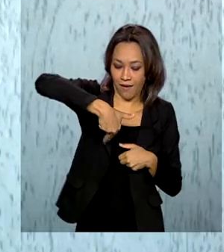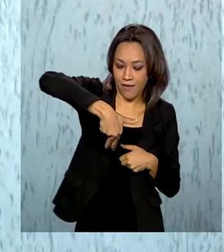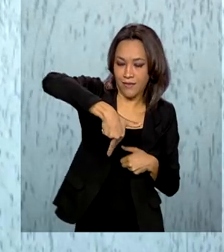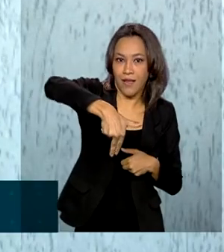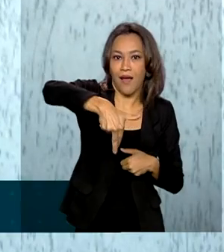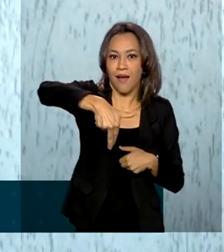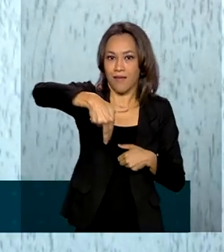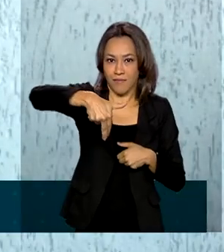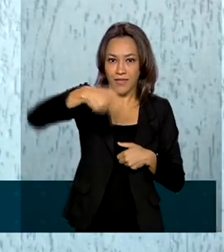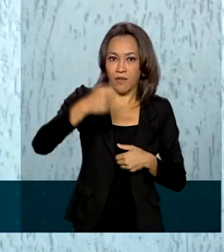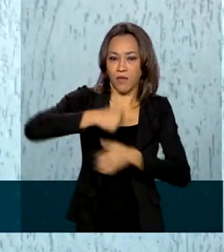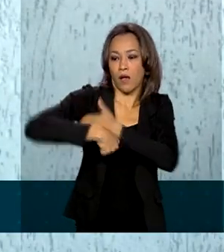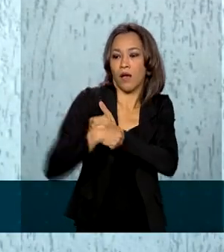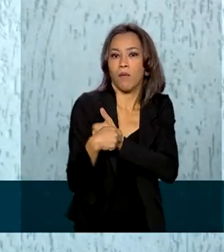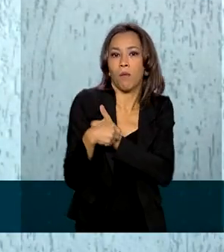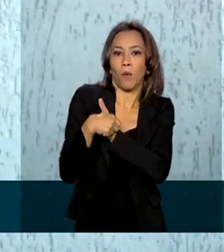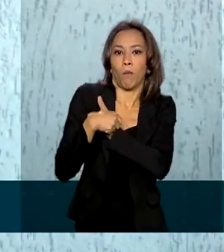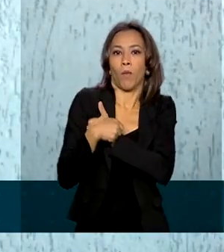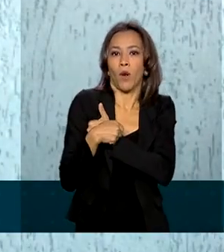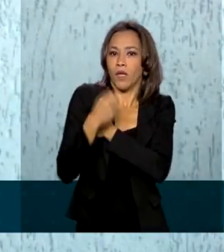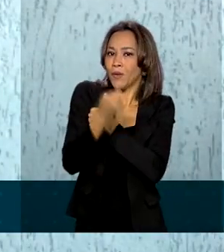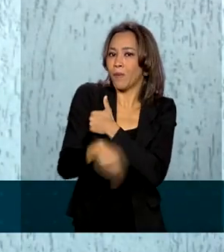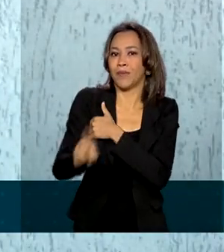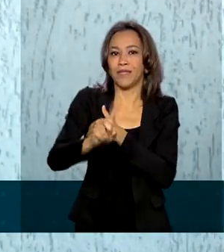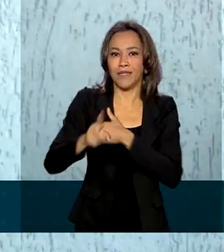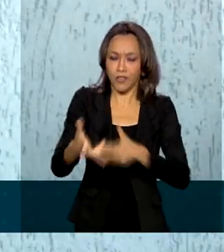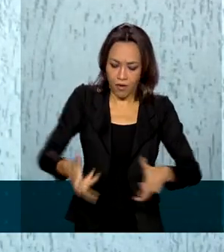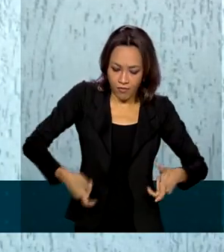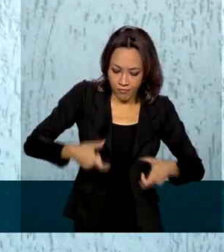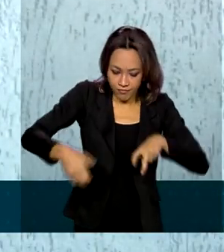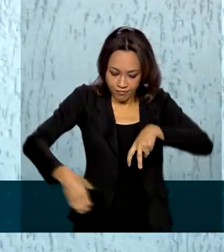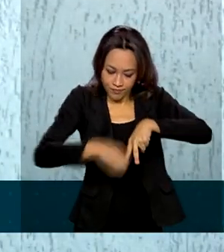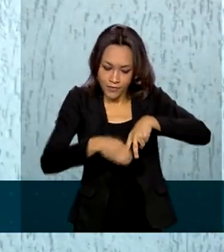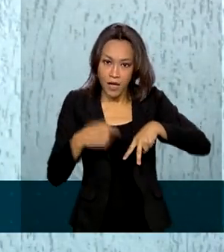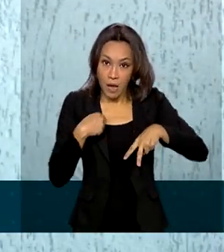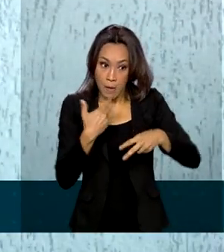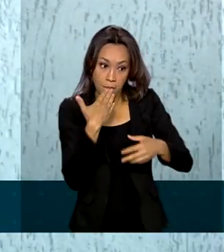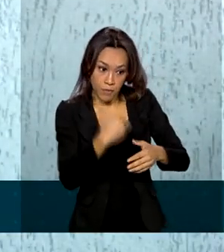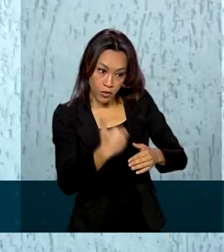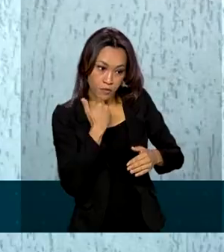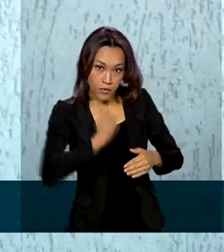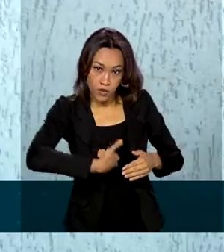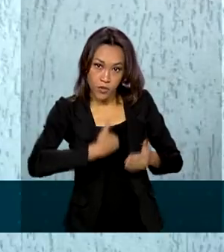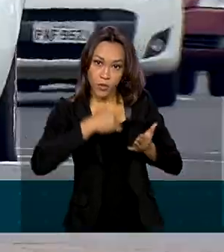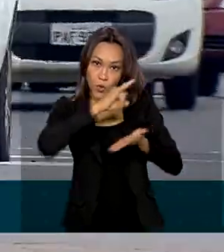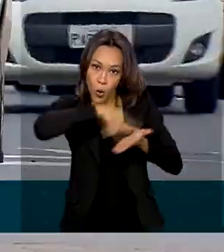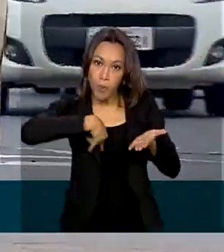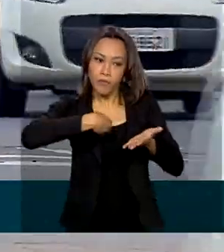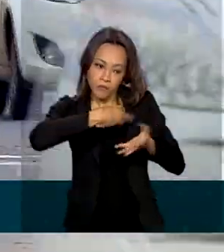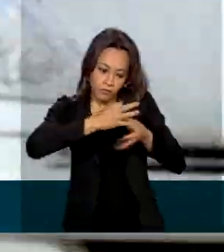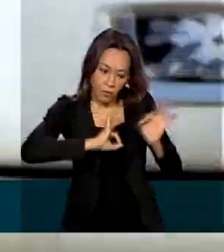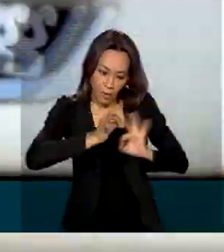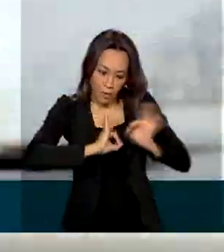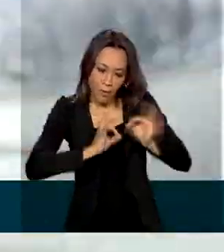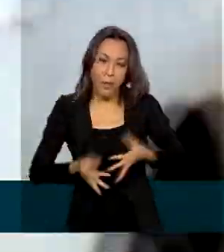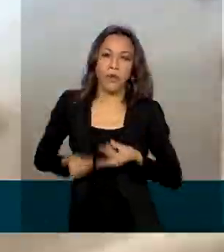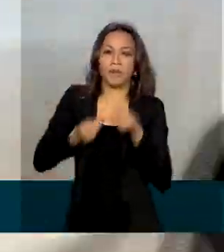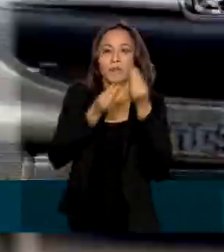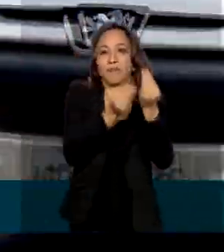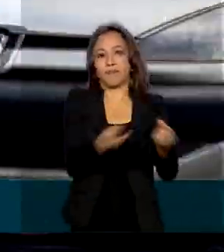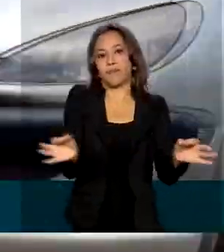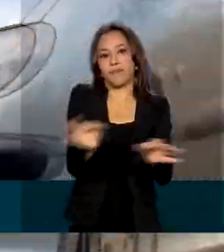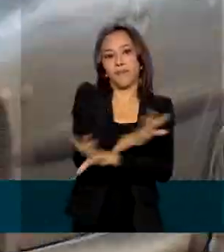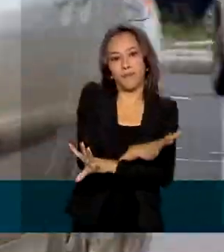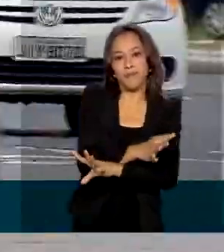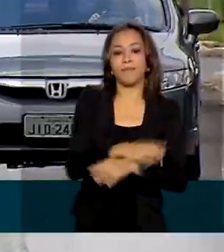sem fazer alguns leque muletas vou mandar umas mais documentações né E eles foram dando andamento no processo esse ano o governo